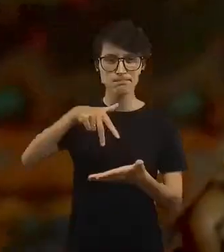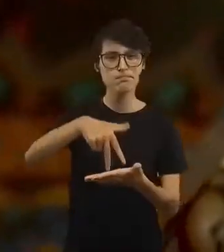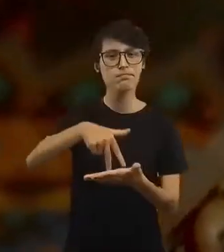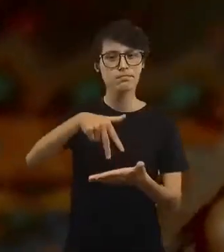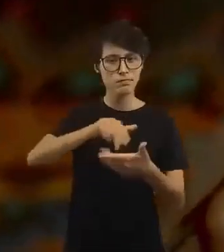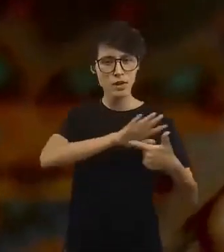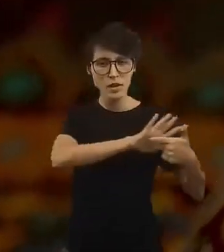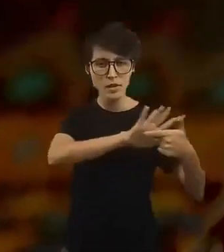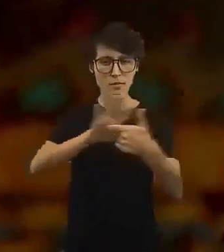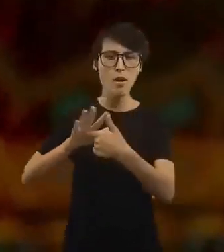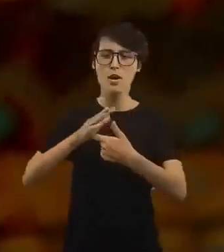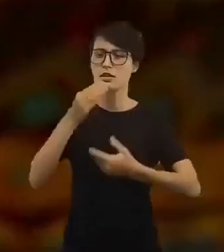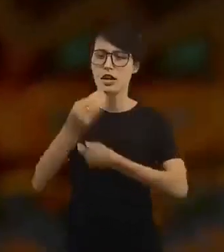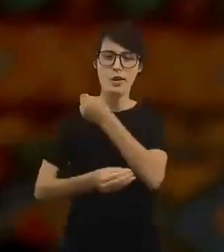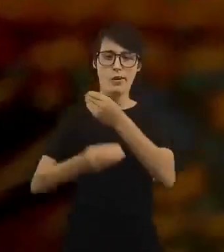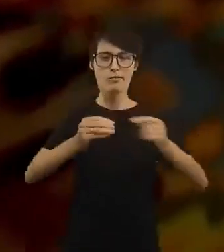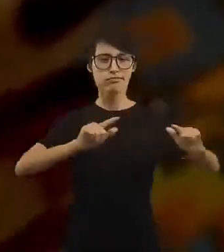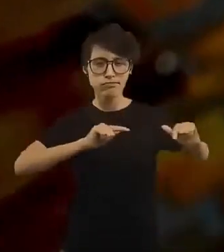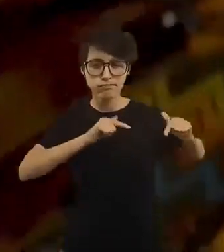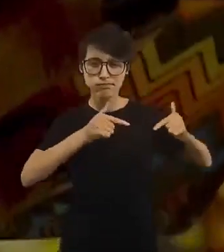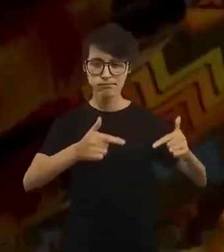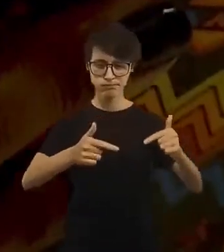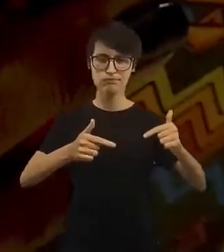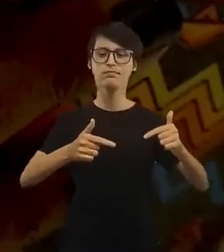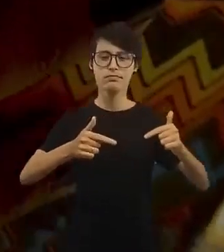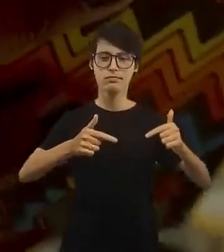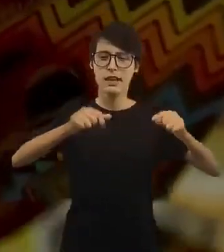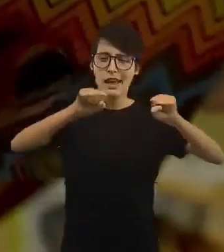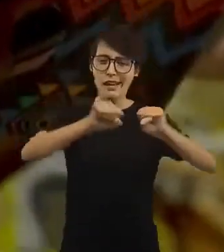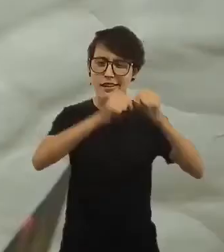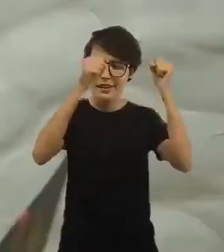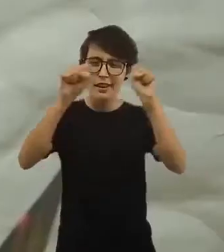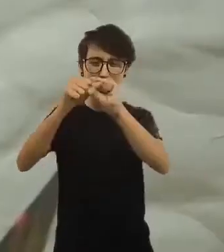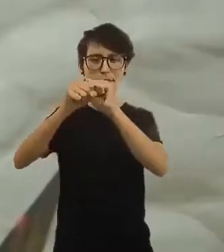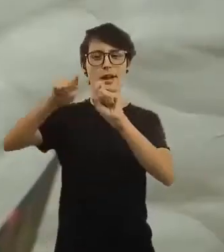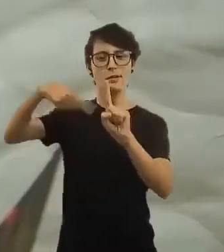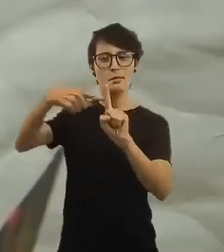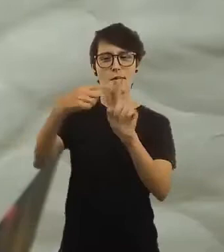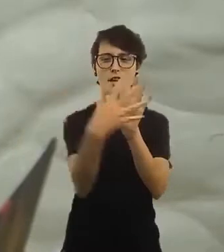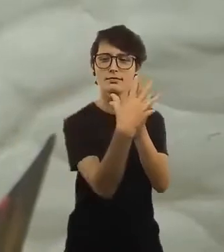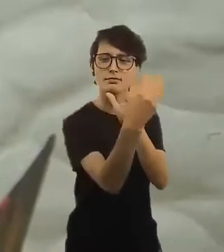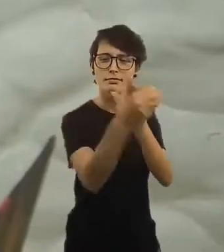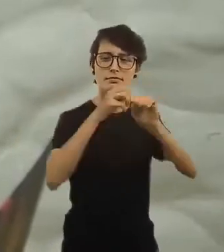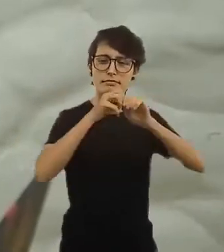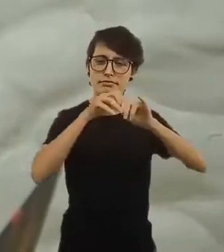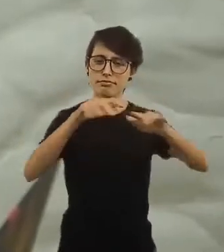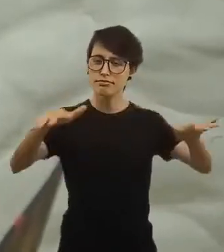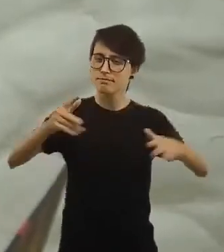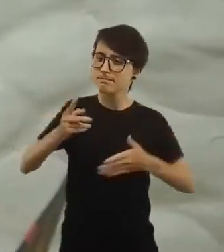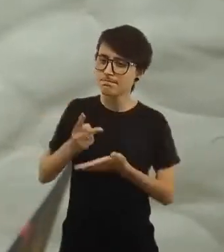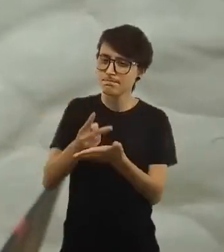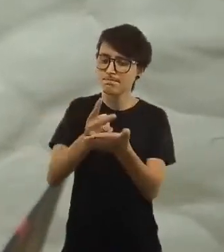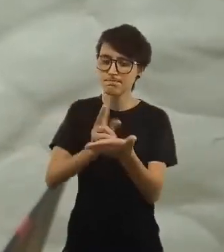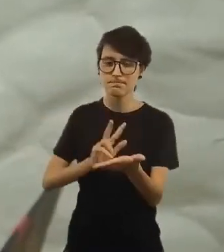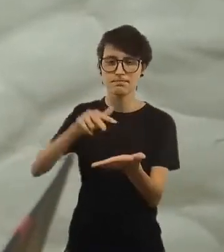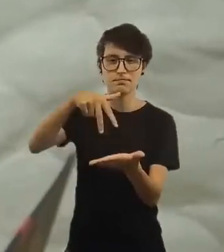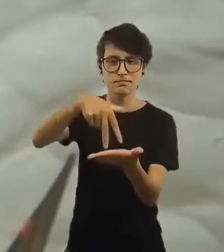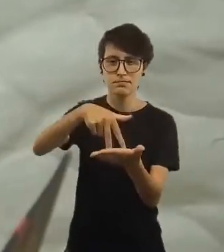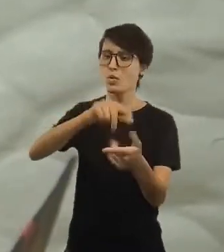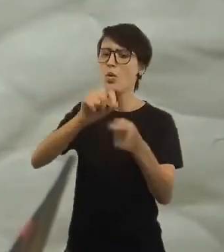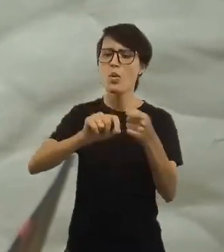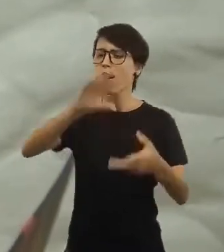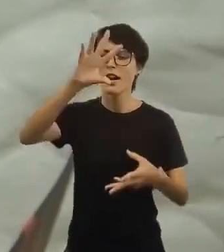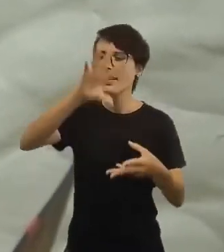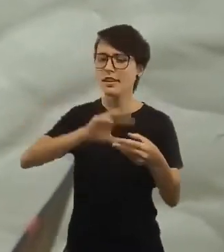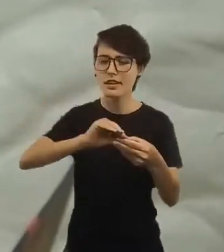próprios contos de fadas. Desconstruindo e inspirando, elas seguem com suas falas. A moral da história? É